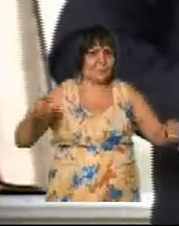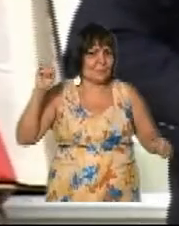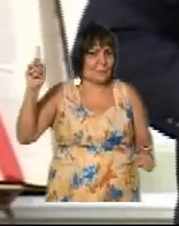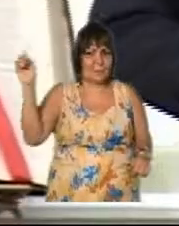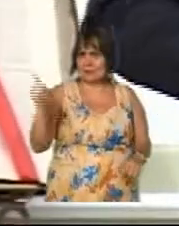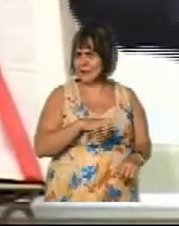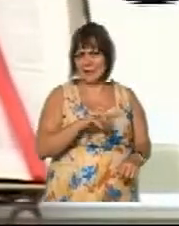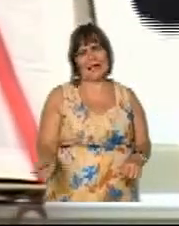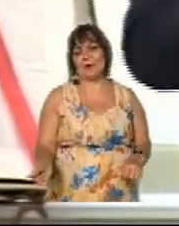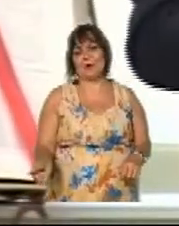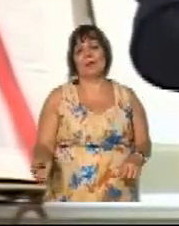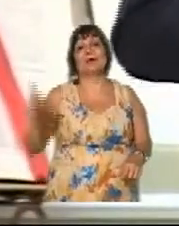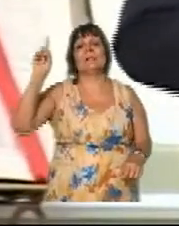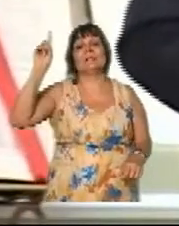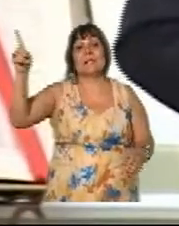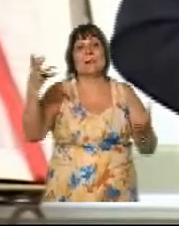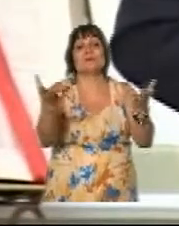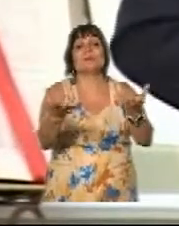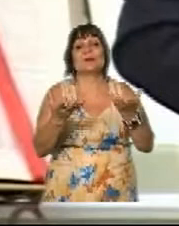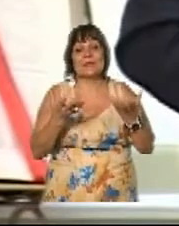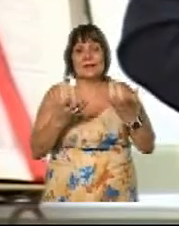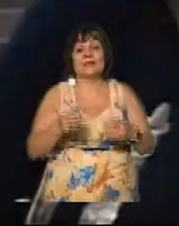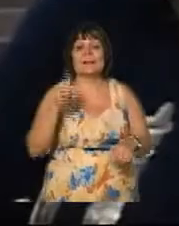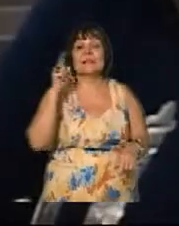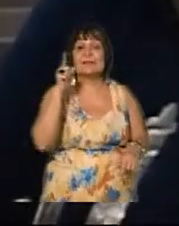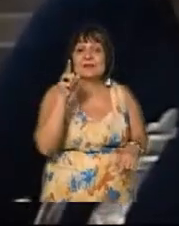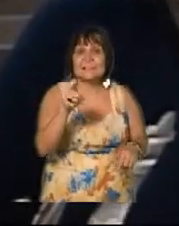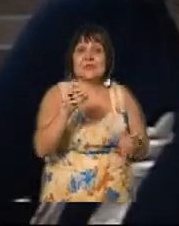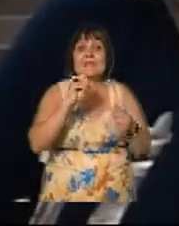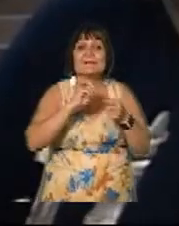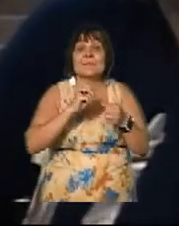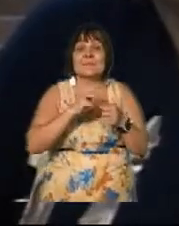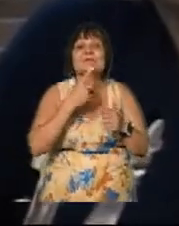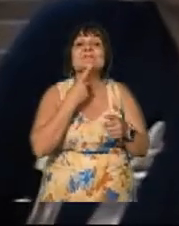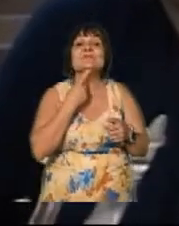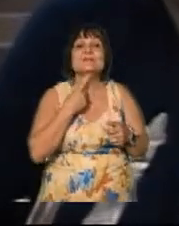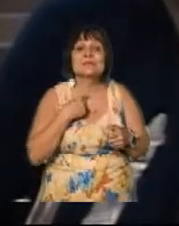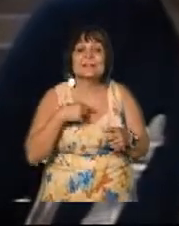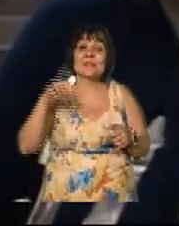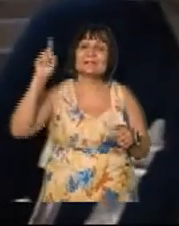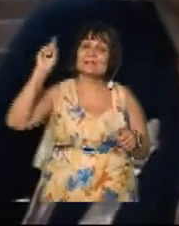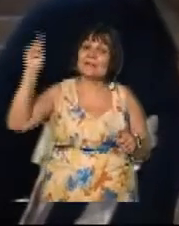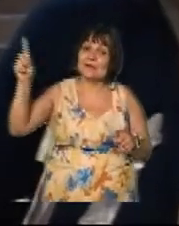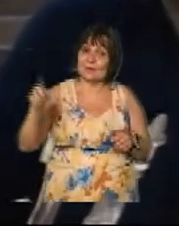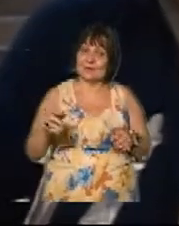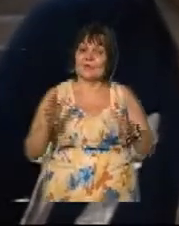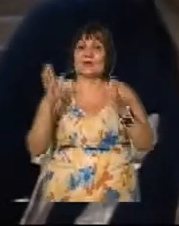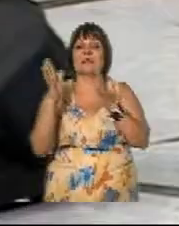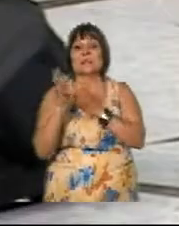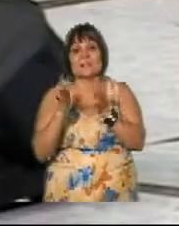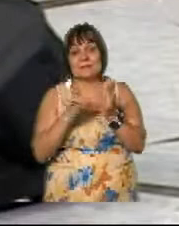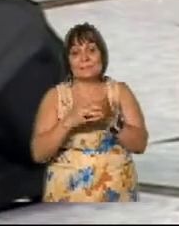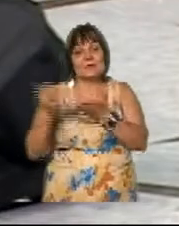reproduza. Aprenda o primeiro passo disto aqui. Se Jesus veio para ser